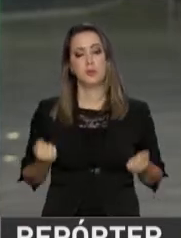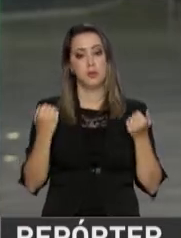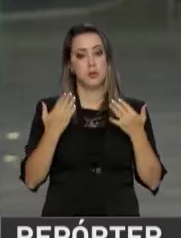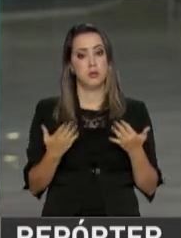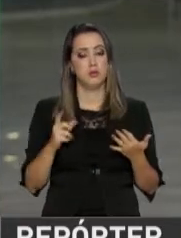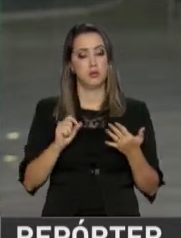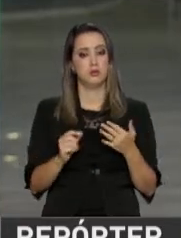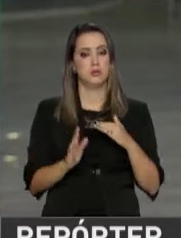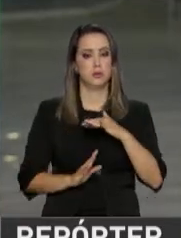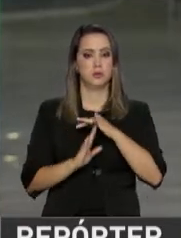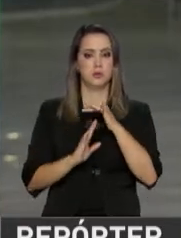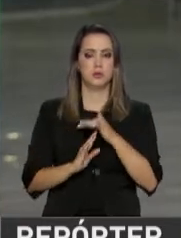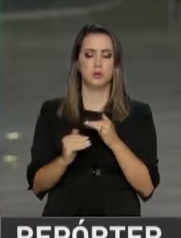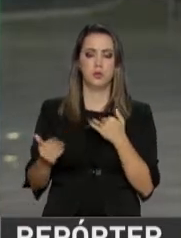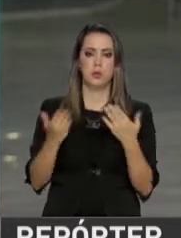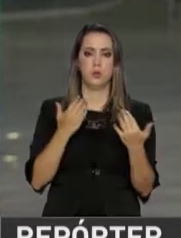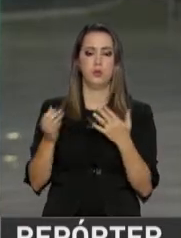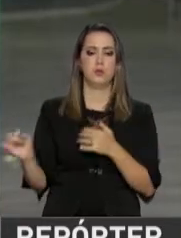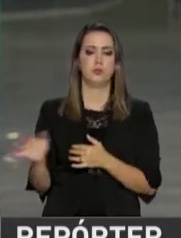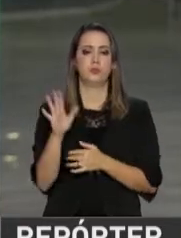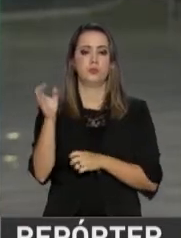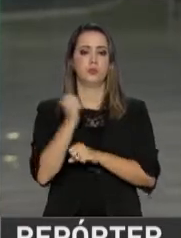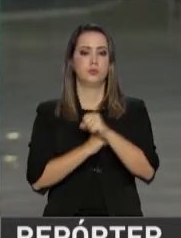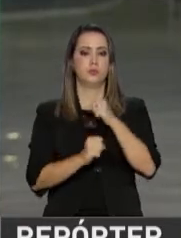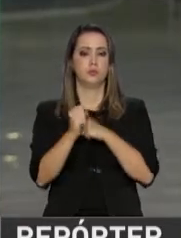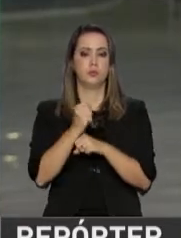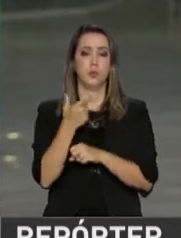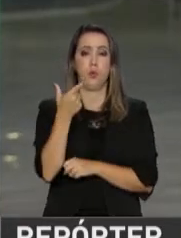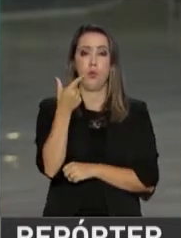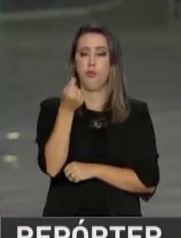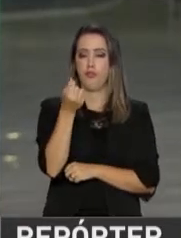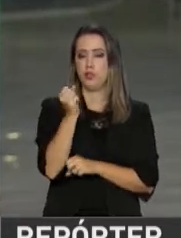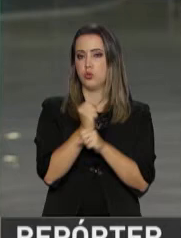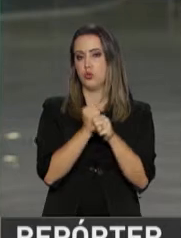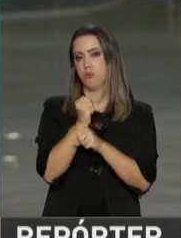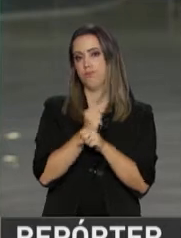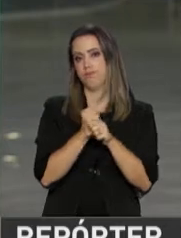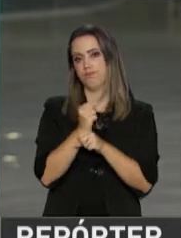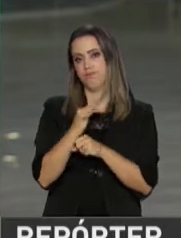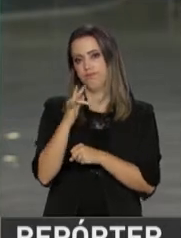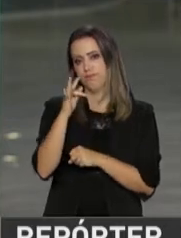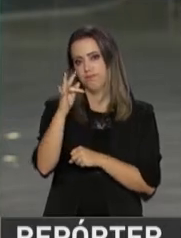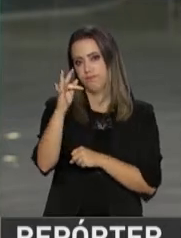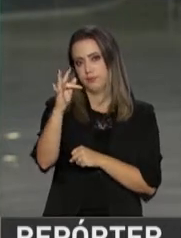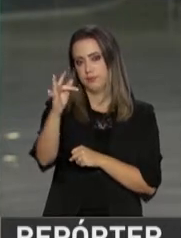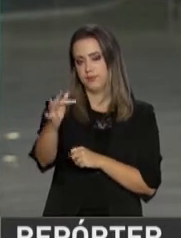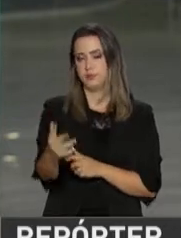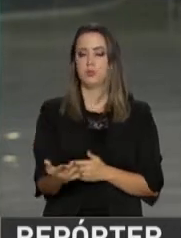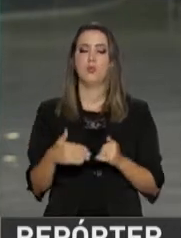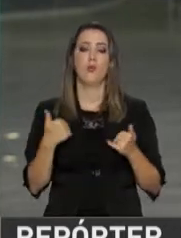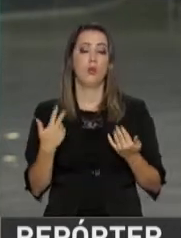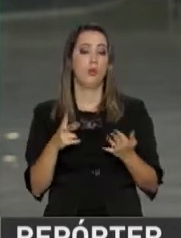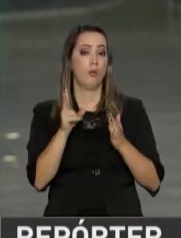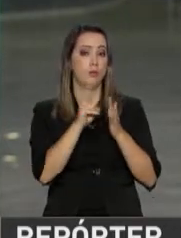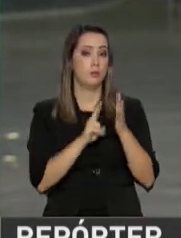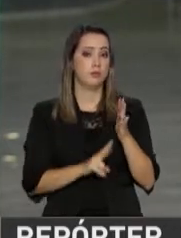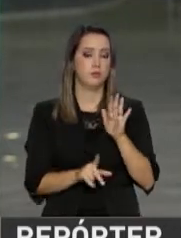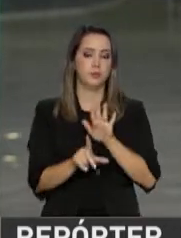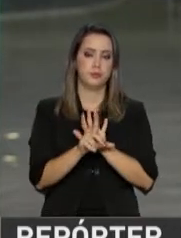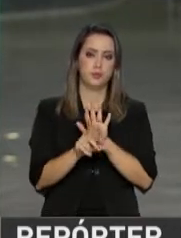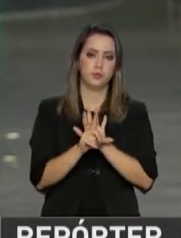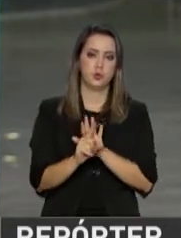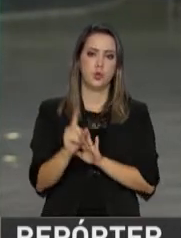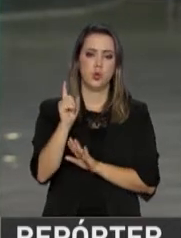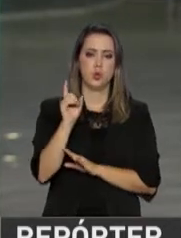públicas a inflação do ano anterior pelos próximos 20 anos do texto sancionado o presidente temer vetou apenas